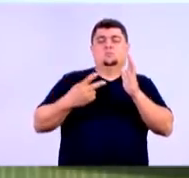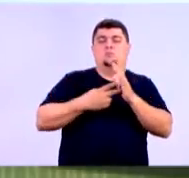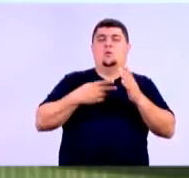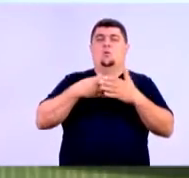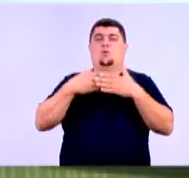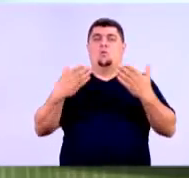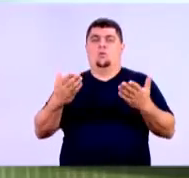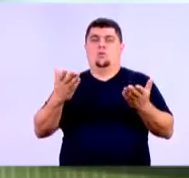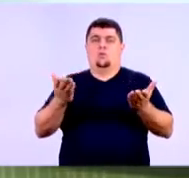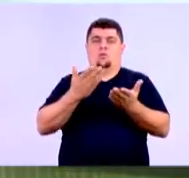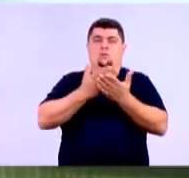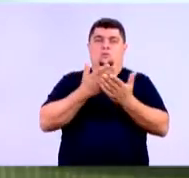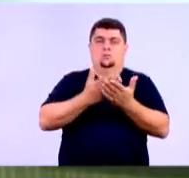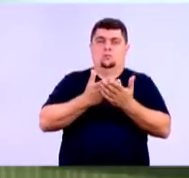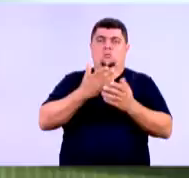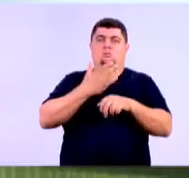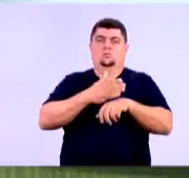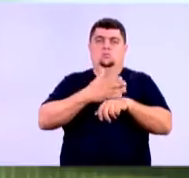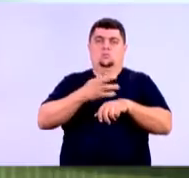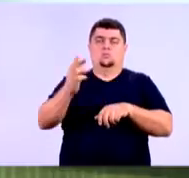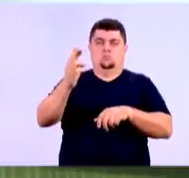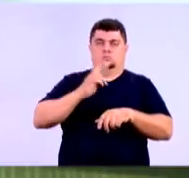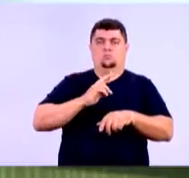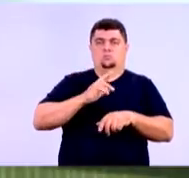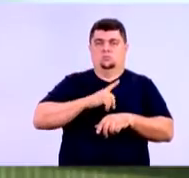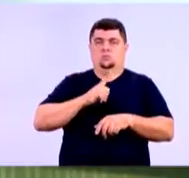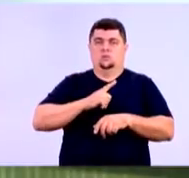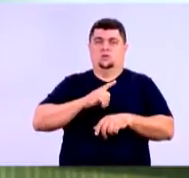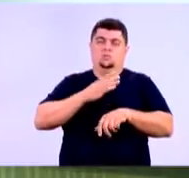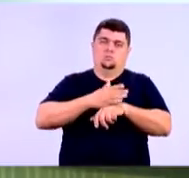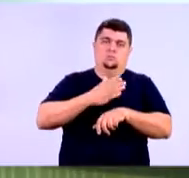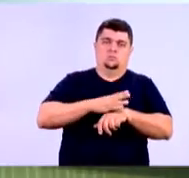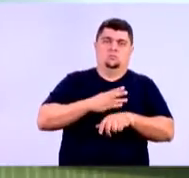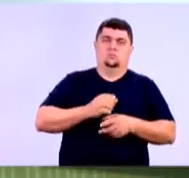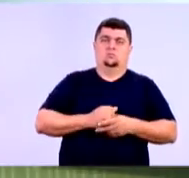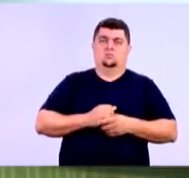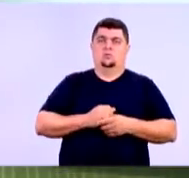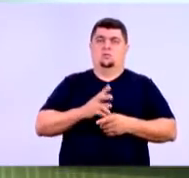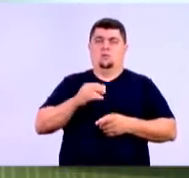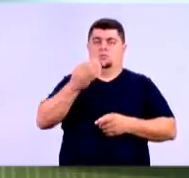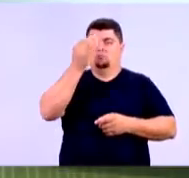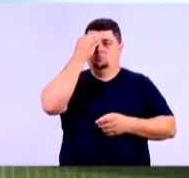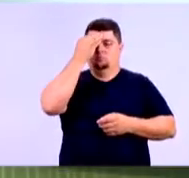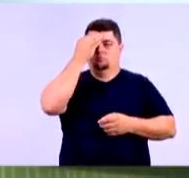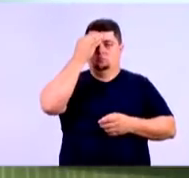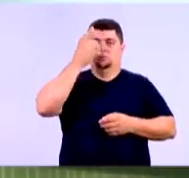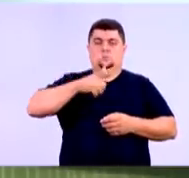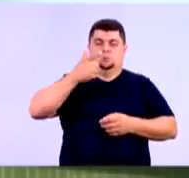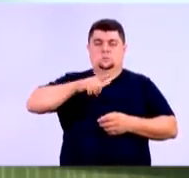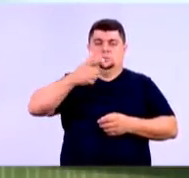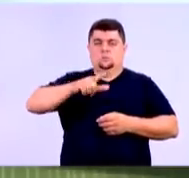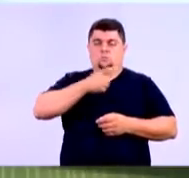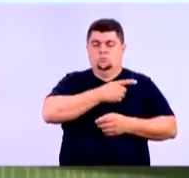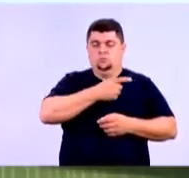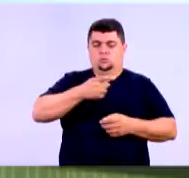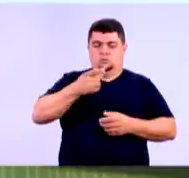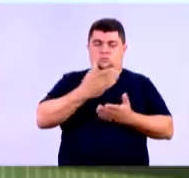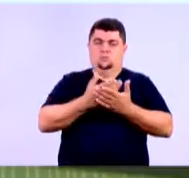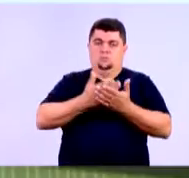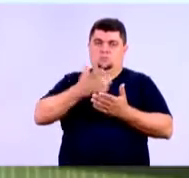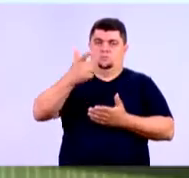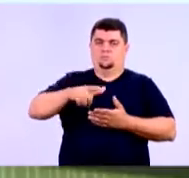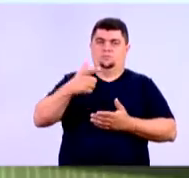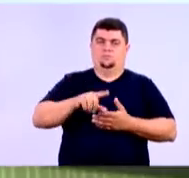faremos isso na aula de hoje, agora na correção, será um exercício para a gente, e isso vai ficar para vocês repetir, então replicarem durante a semana, com